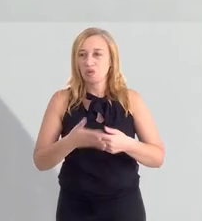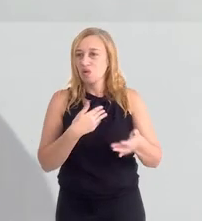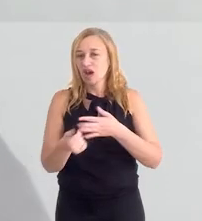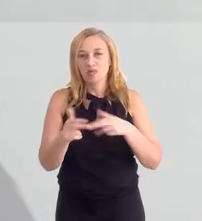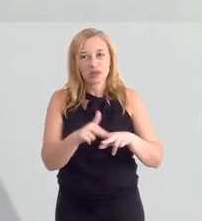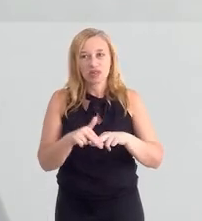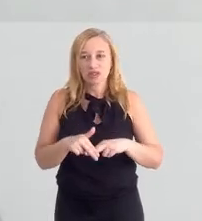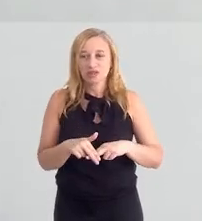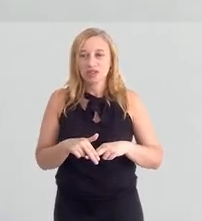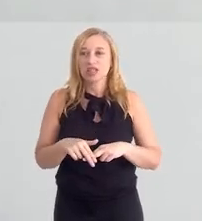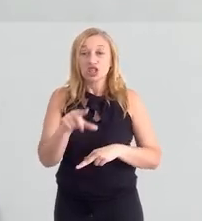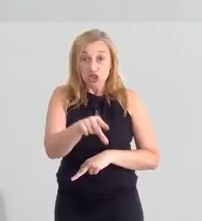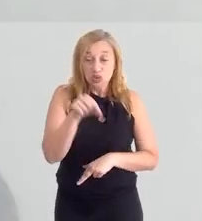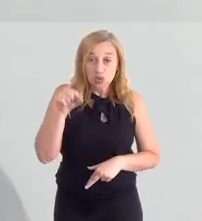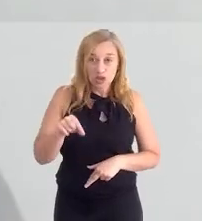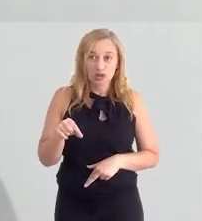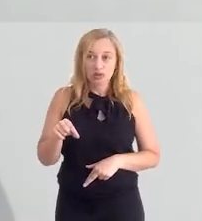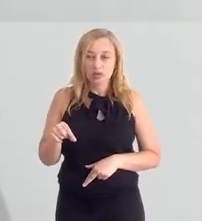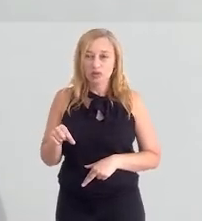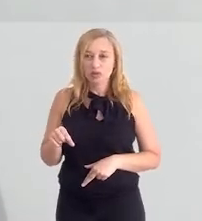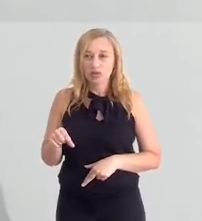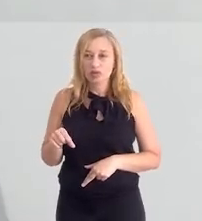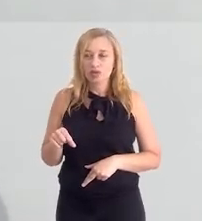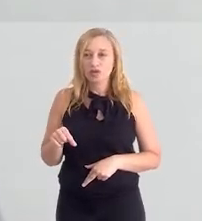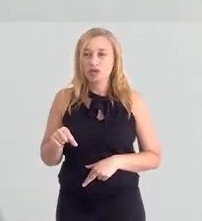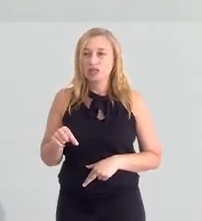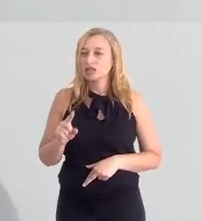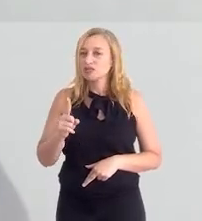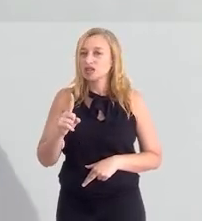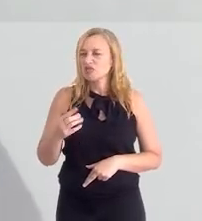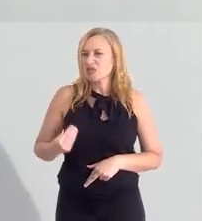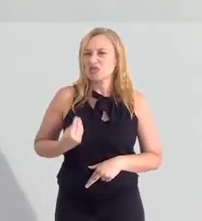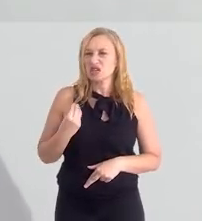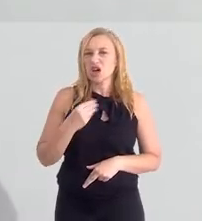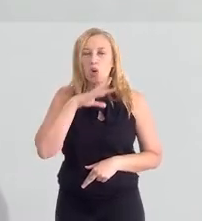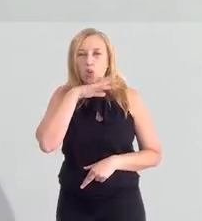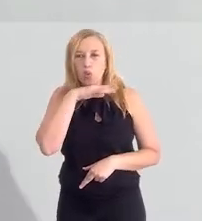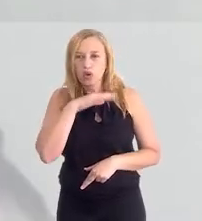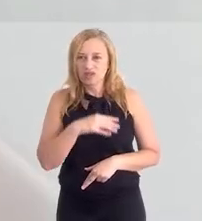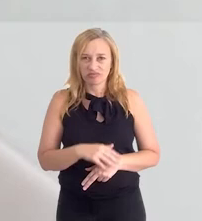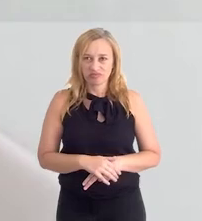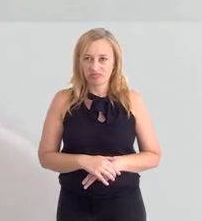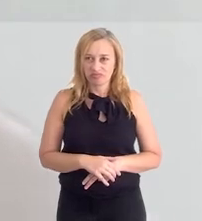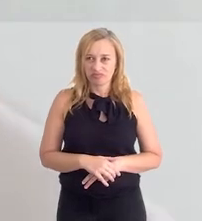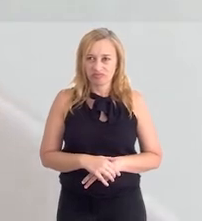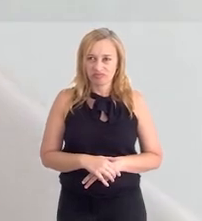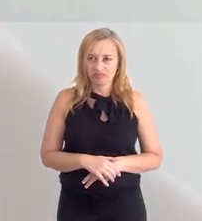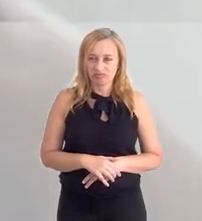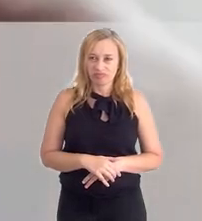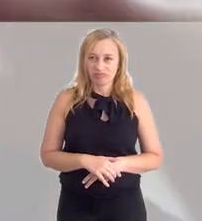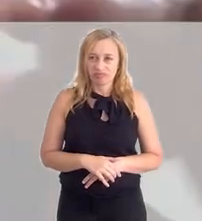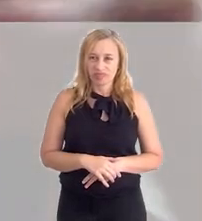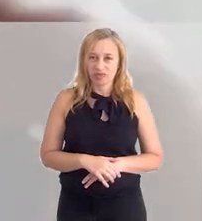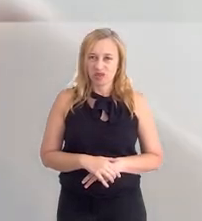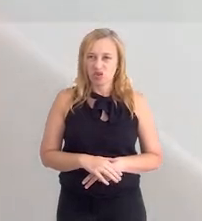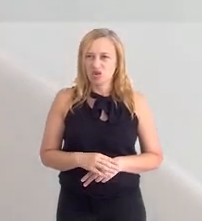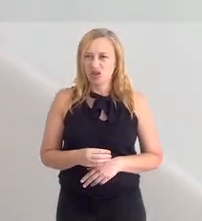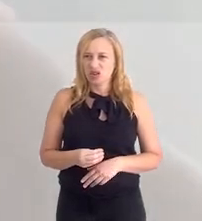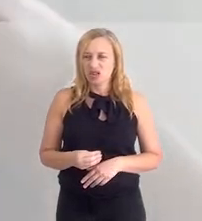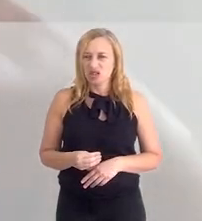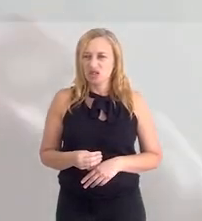circunstância. E, sobretudo, ela decidiu que, para ela, ela não teria uma vida medíocre, uma vida absolutamente